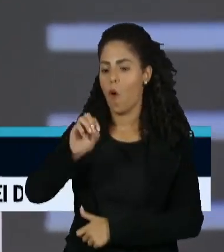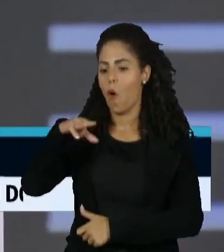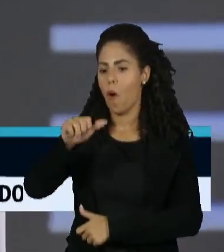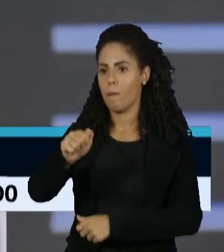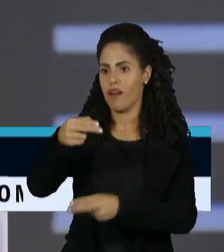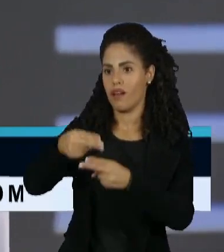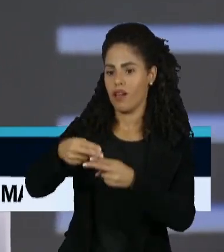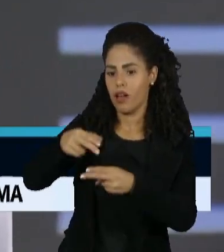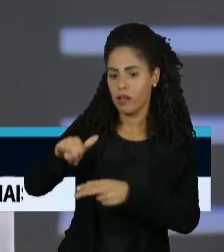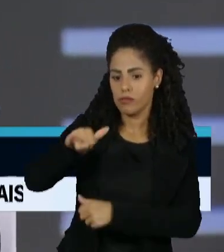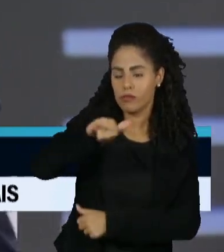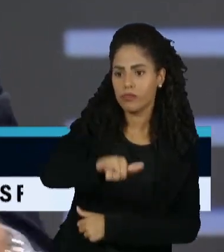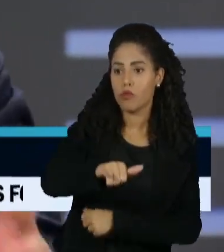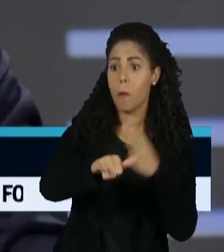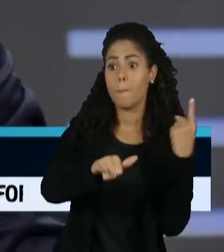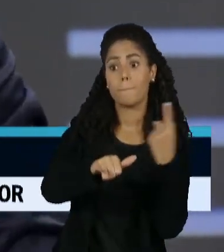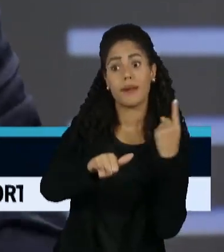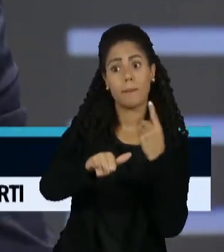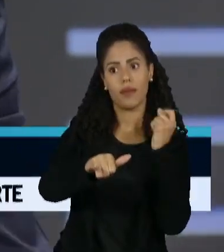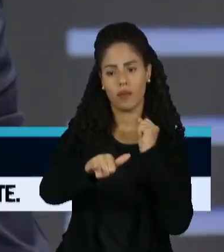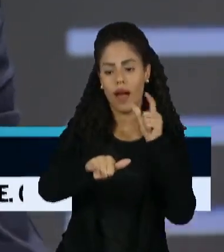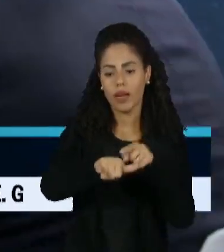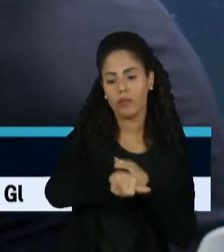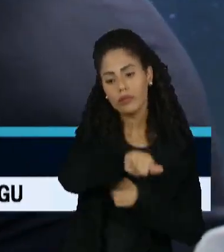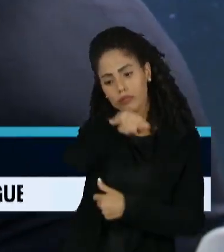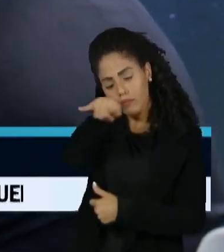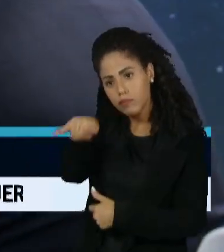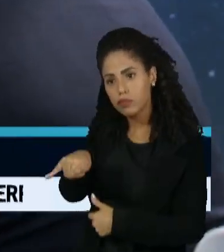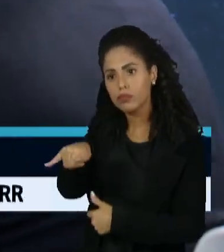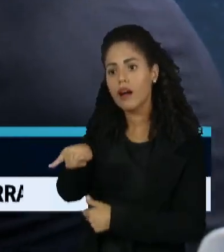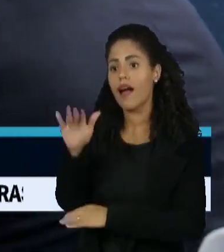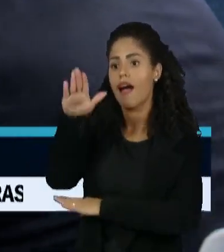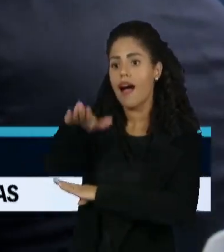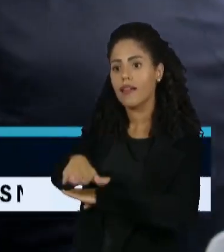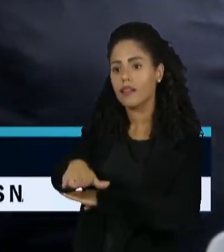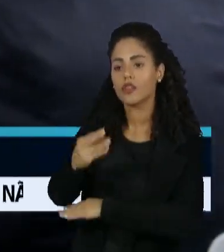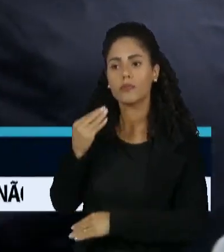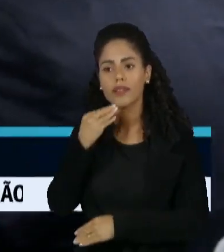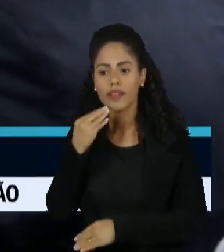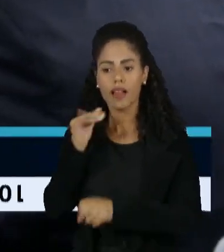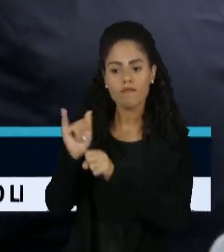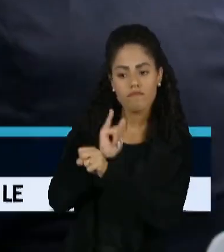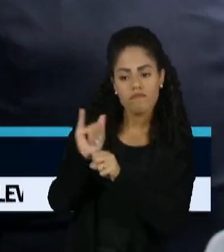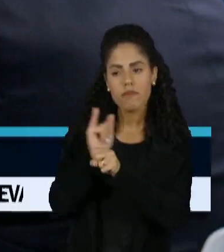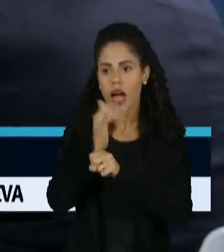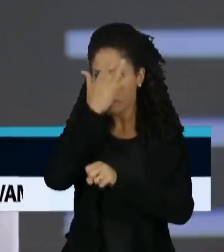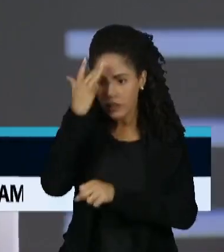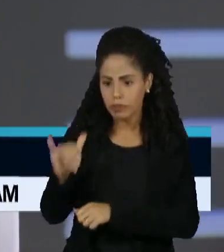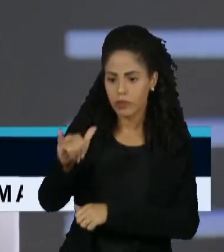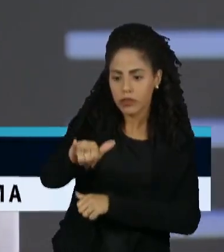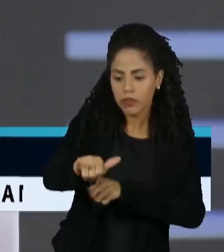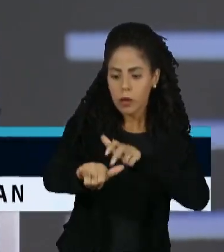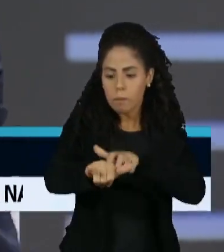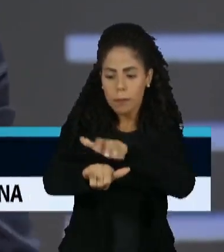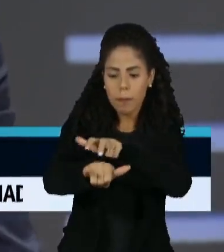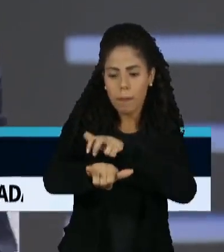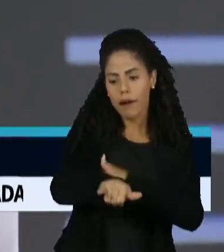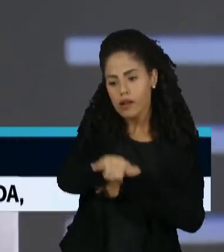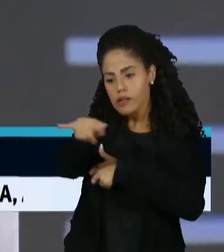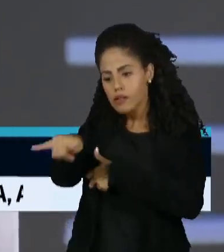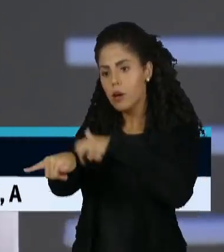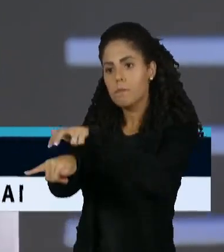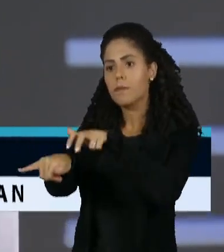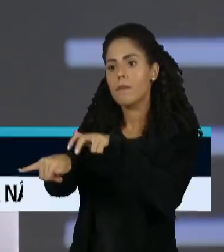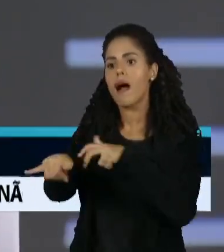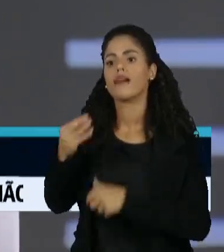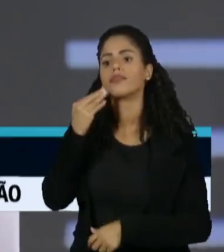do resgate que o voo sai de lá para cá à tarde, para dar tempo das pessoas se dirigirem até o aeroporto na parte da